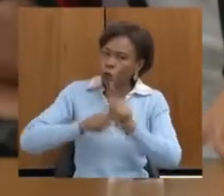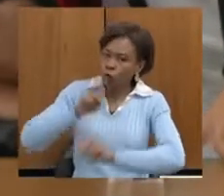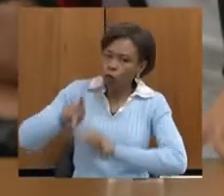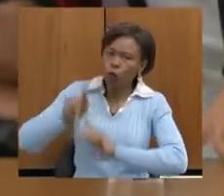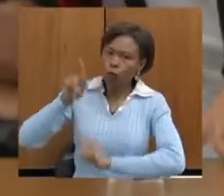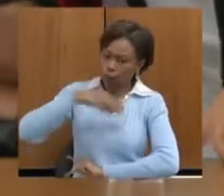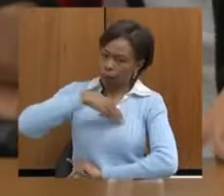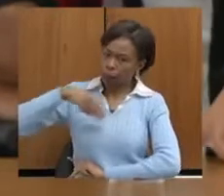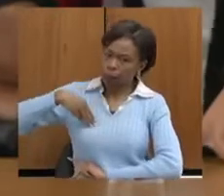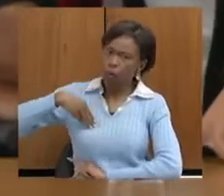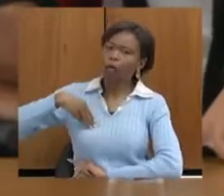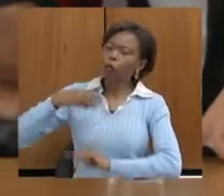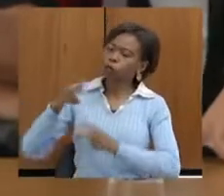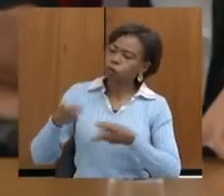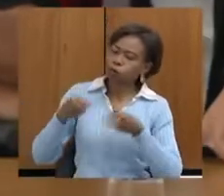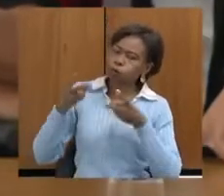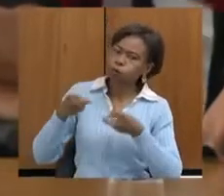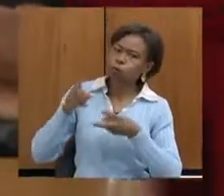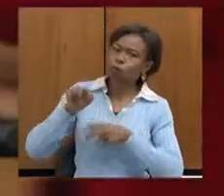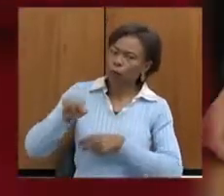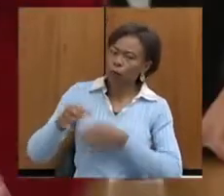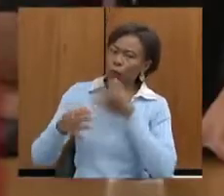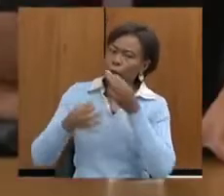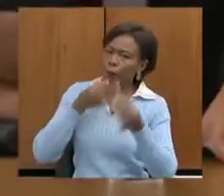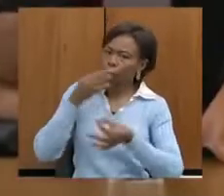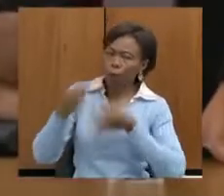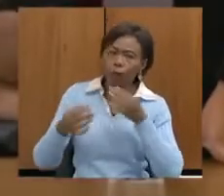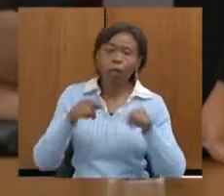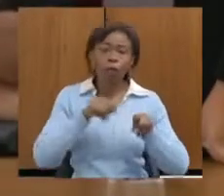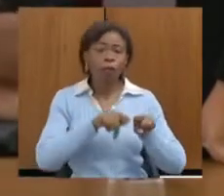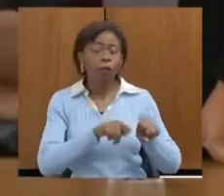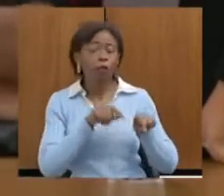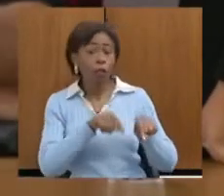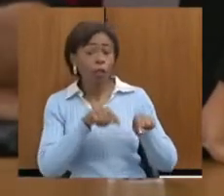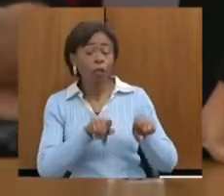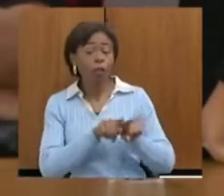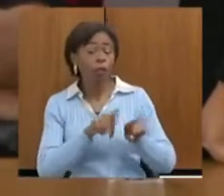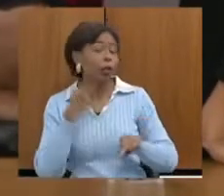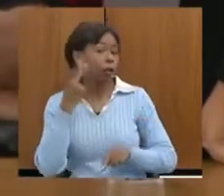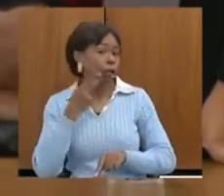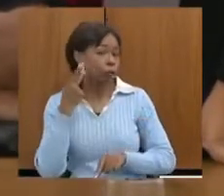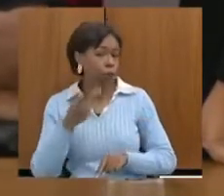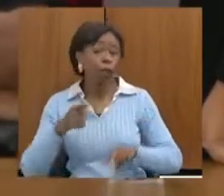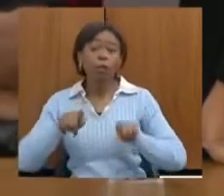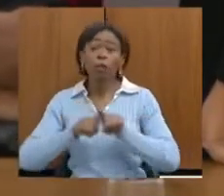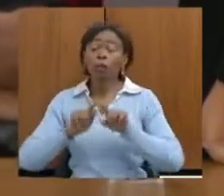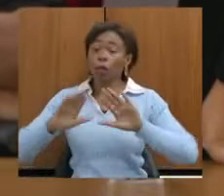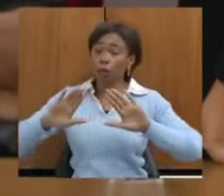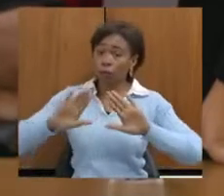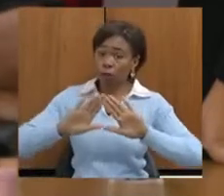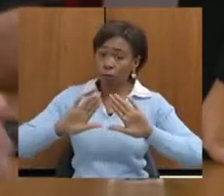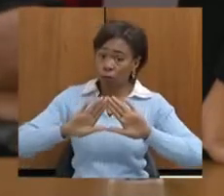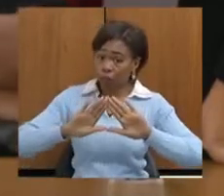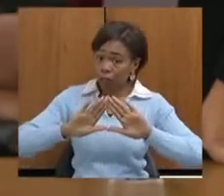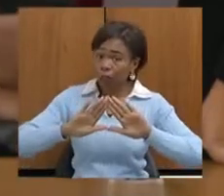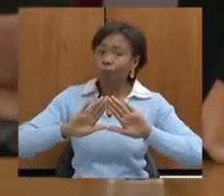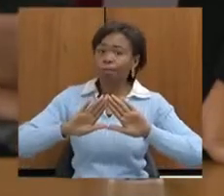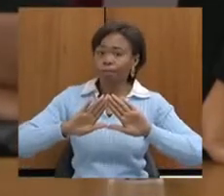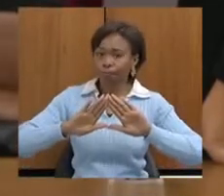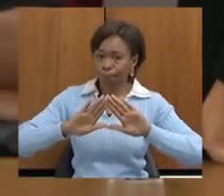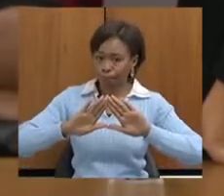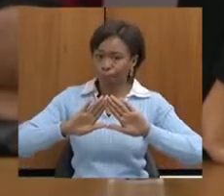ouvido o que inclui a nossa Câmara de Deputados deputados mas também a empresa Legislativa de Minas Gerais em especial